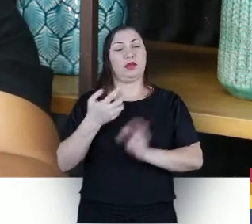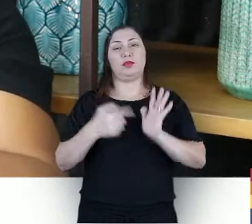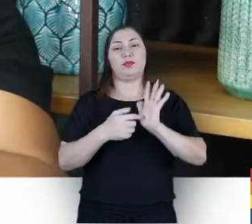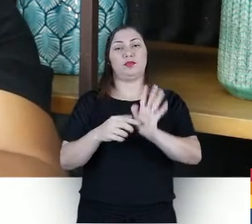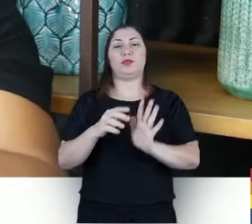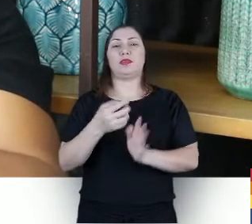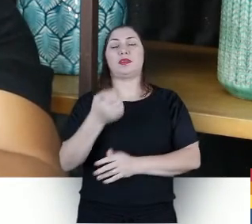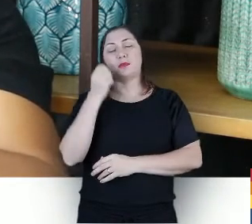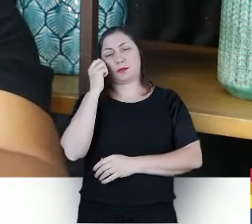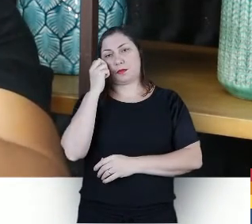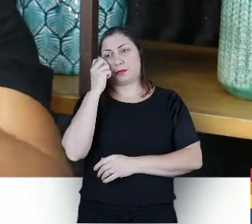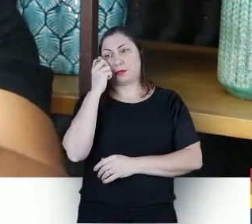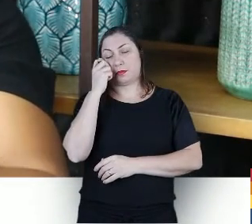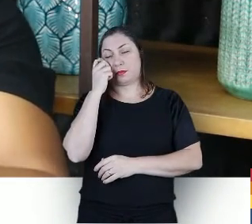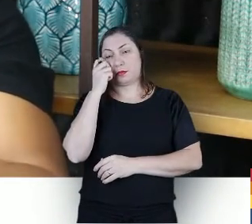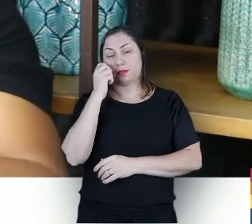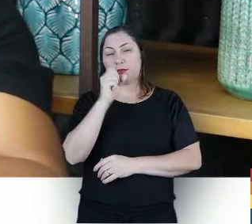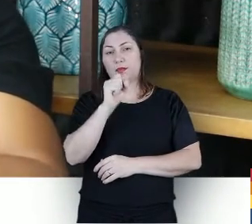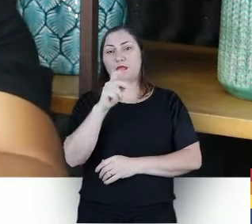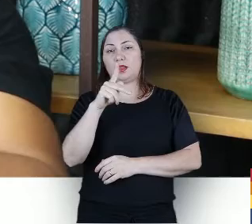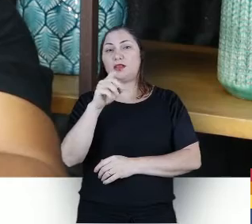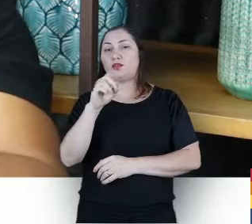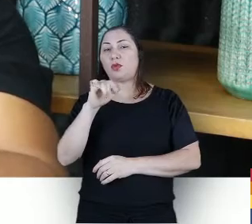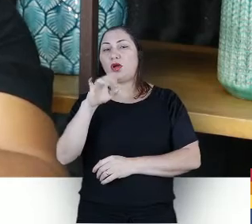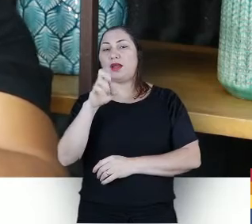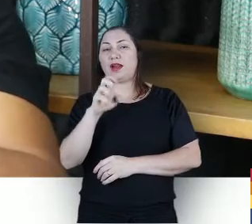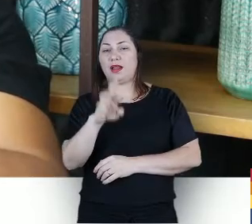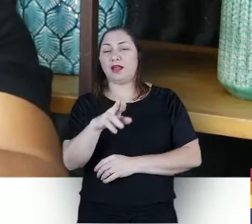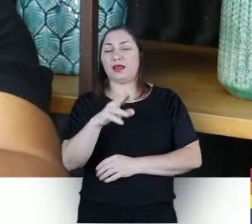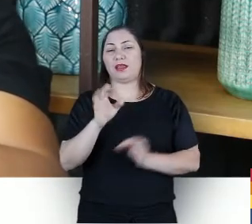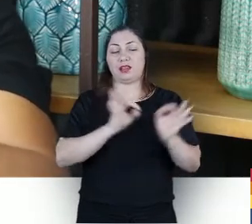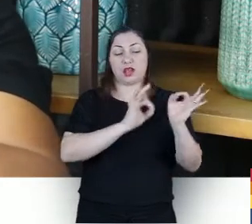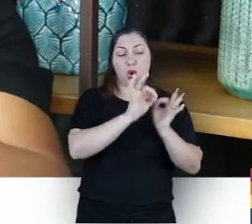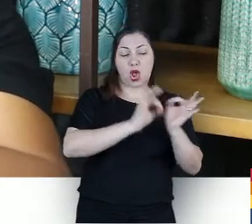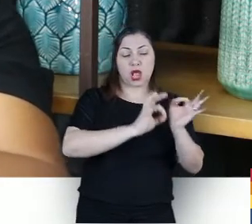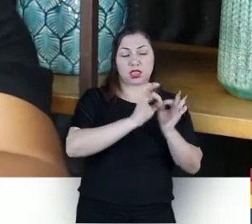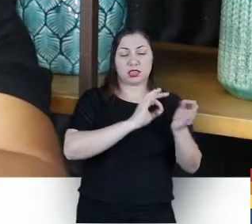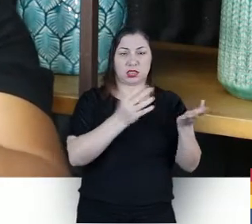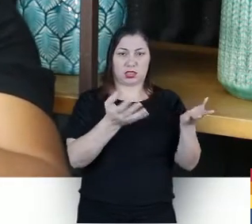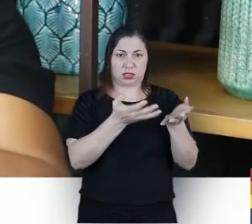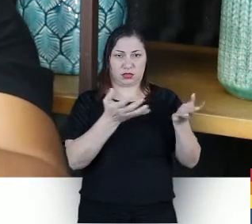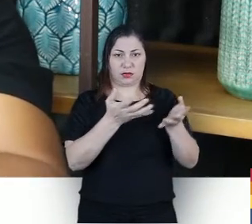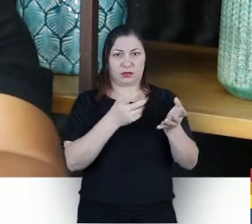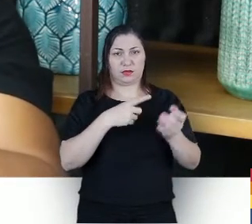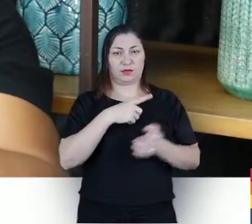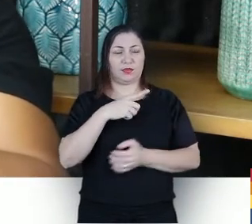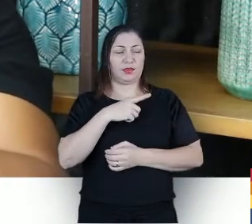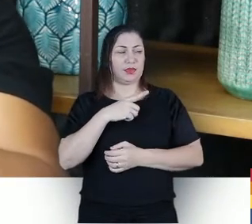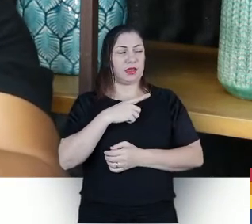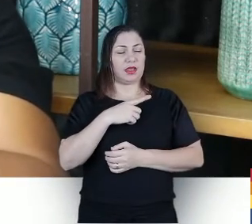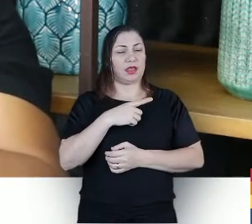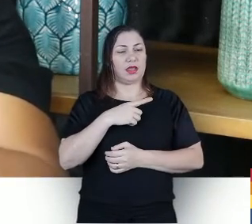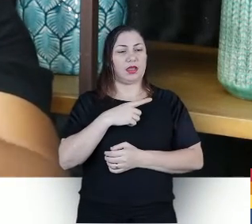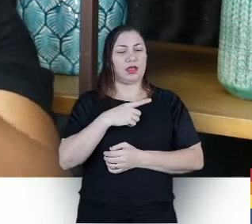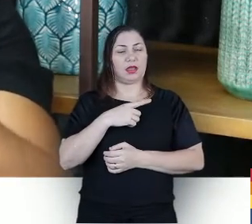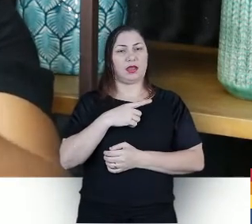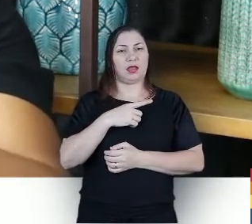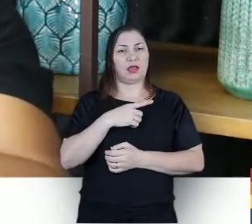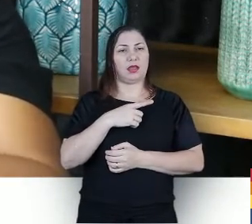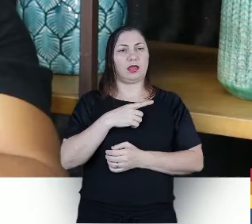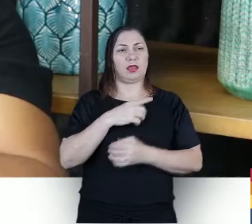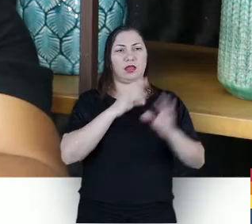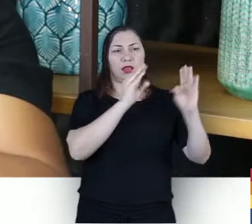né, que vai orientar o professor na sua prática pedagógica. Vou dar um pequeno spoiler aqui para vocês desse caderno curricular que está